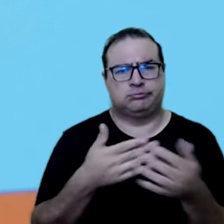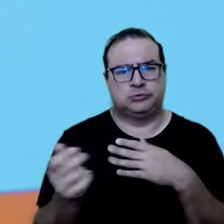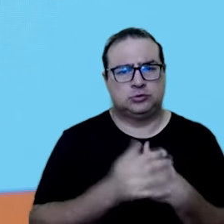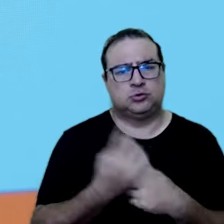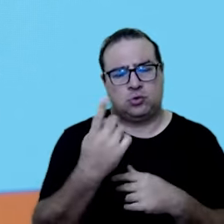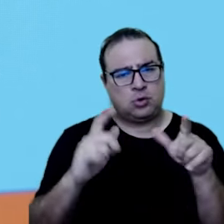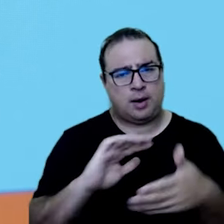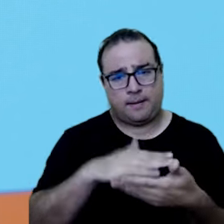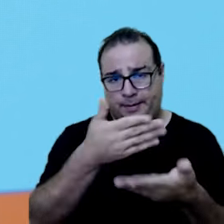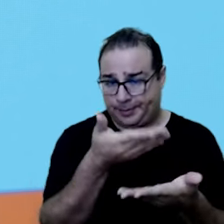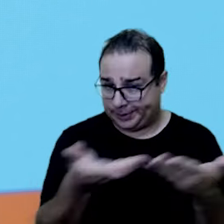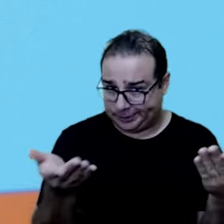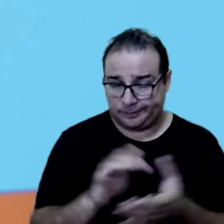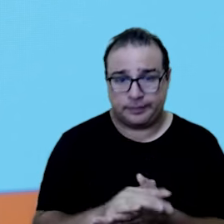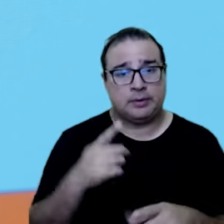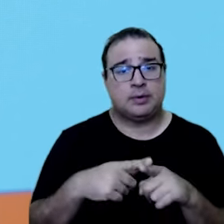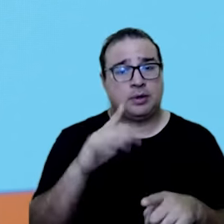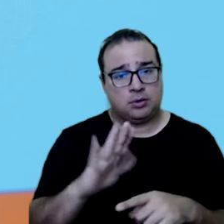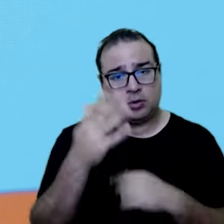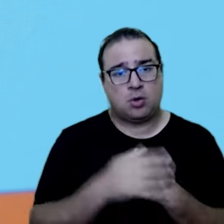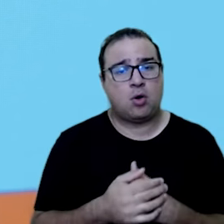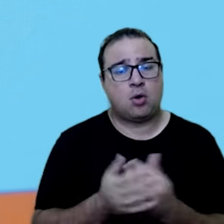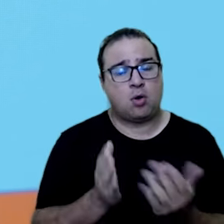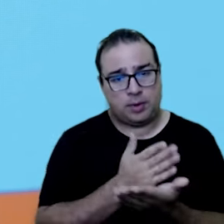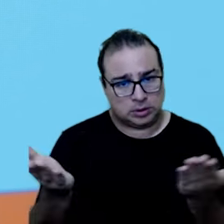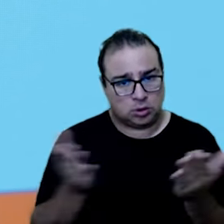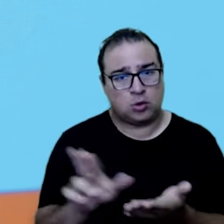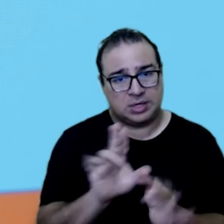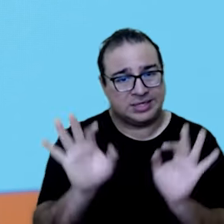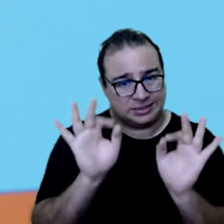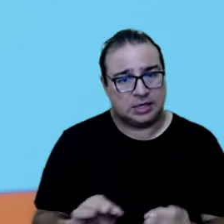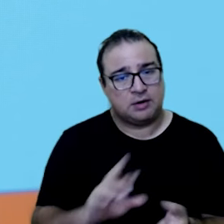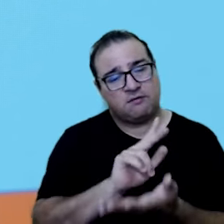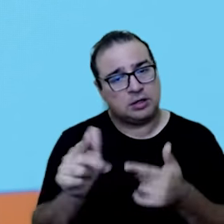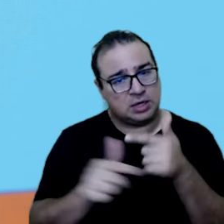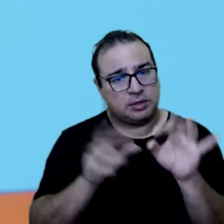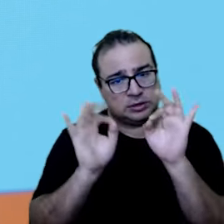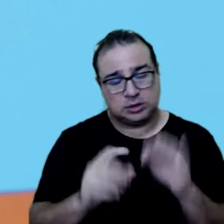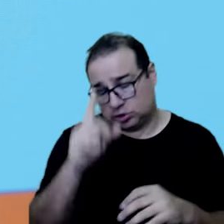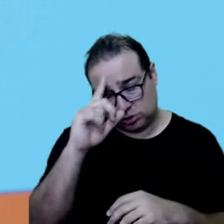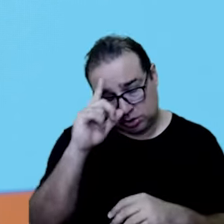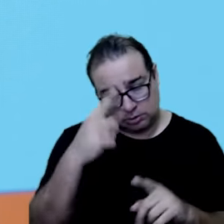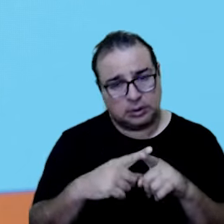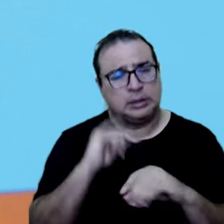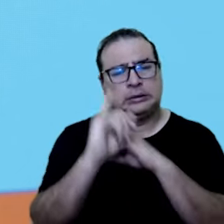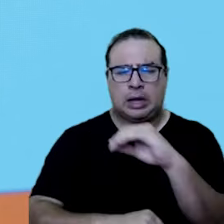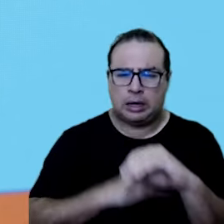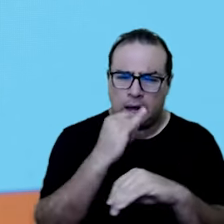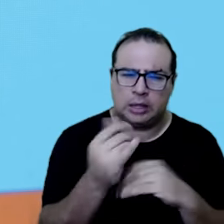para ficar só numa máquina para perder uhum né se faz isso começa a não fazer agora então é uma dica também de atuação no dia a dia com